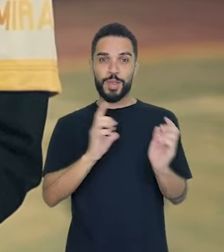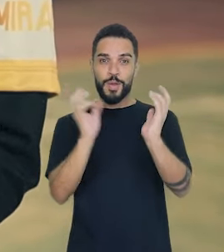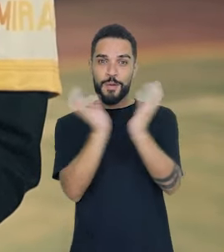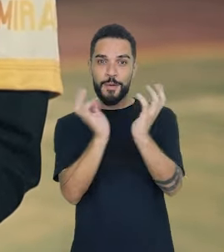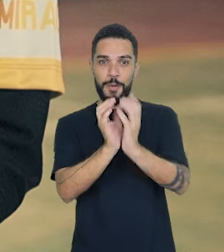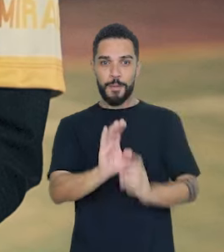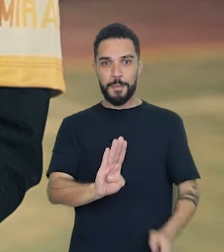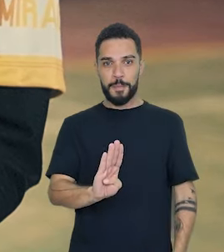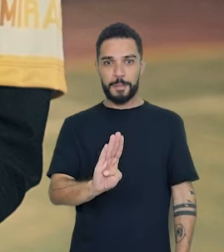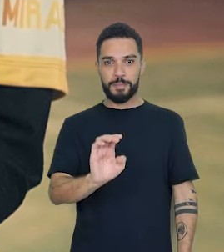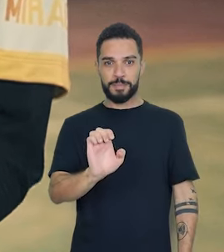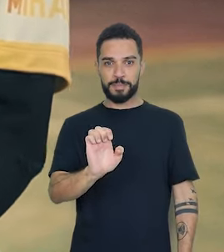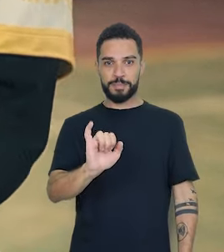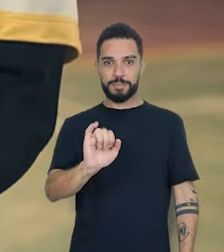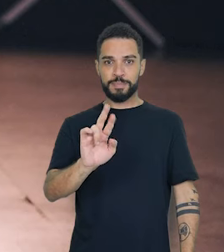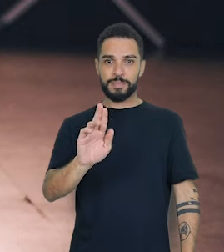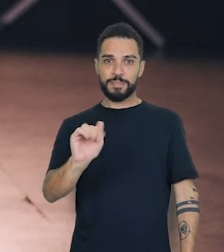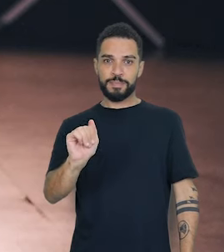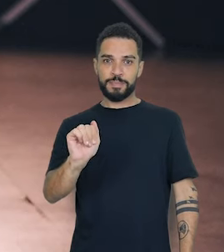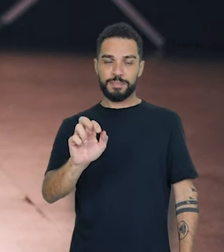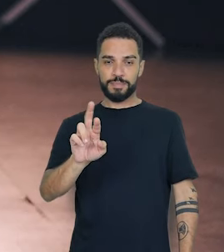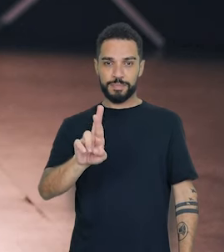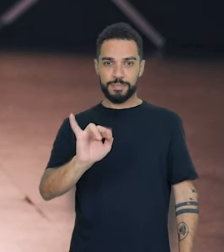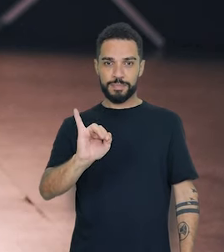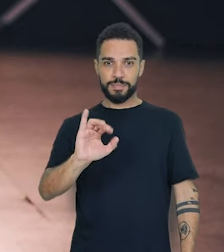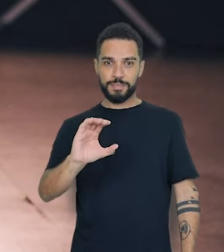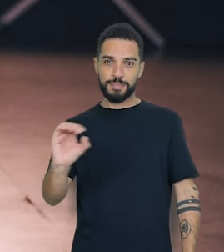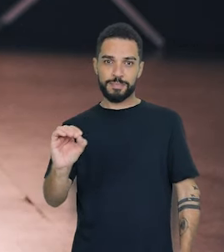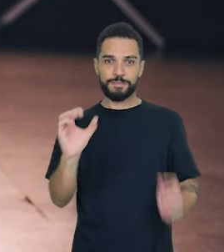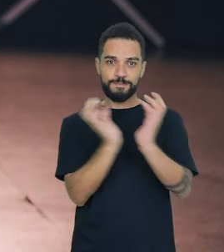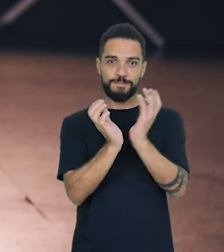Rio, Nova Guará. E graças a Deus,